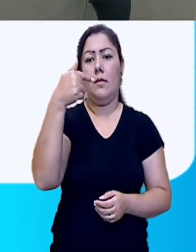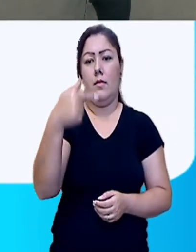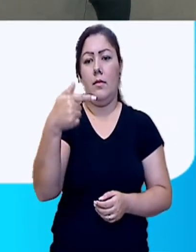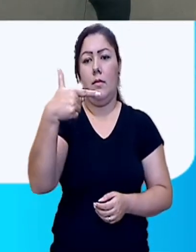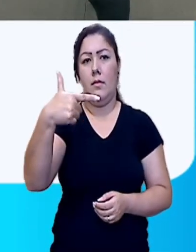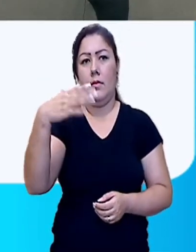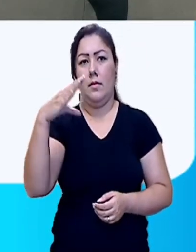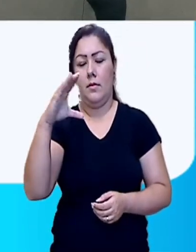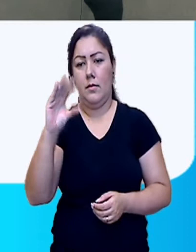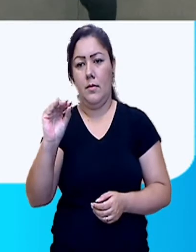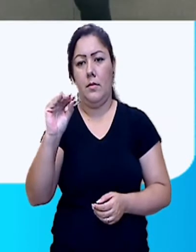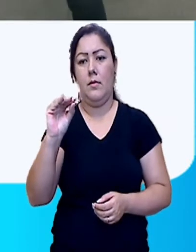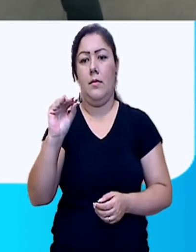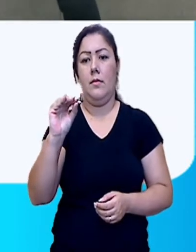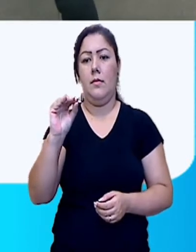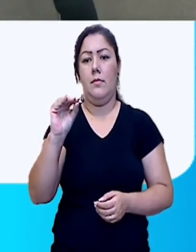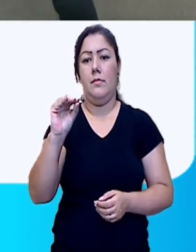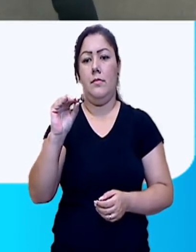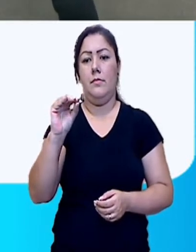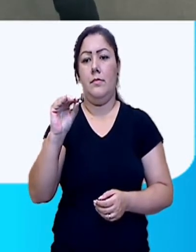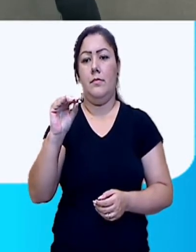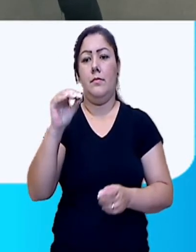1.720 mais